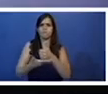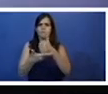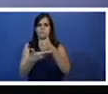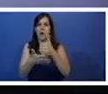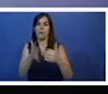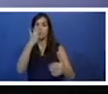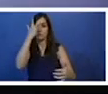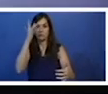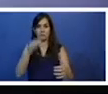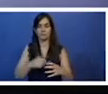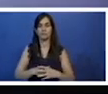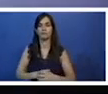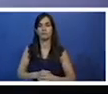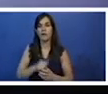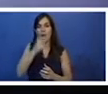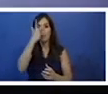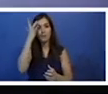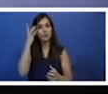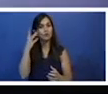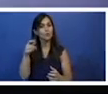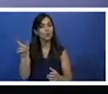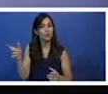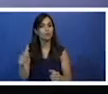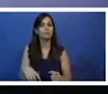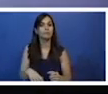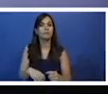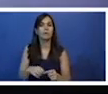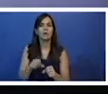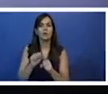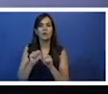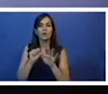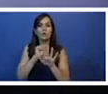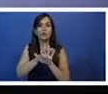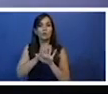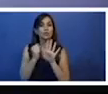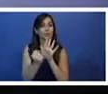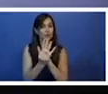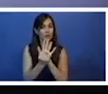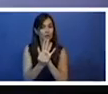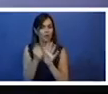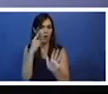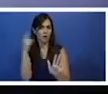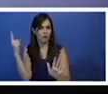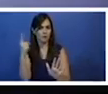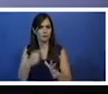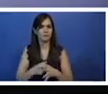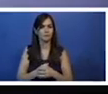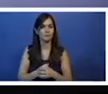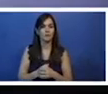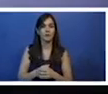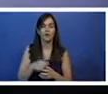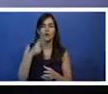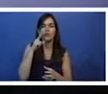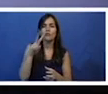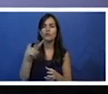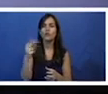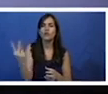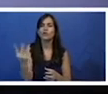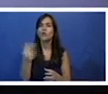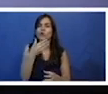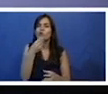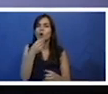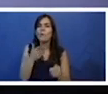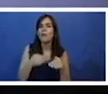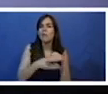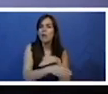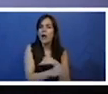chamar atenção mesmo, a pessoa desse sujeito. Olha o exemplo. Viu dois homens entrarem na